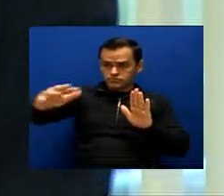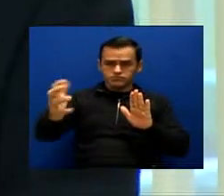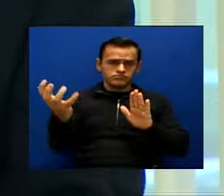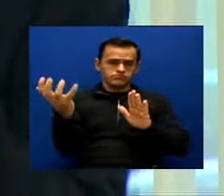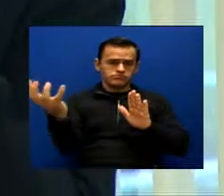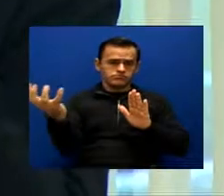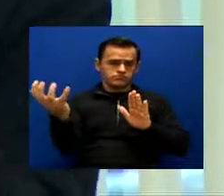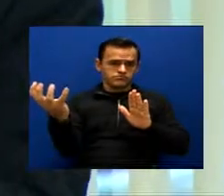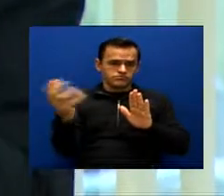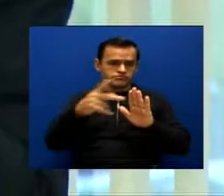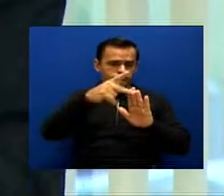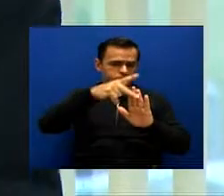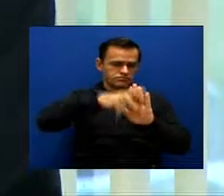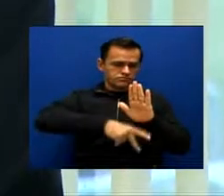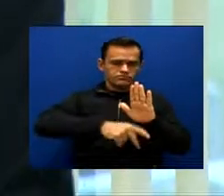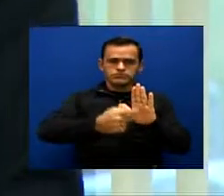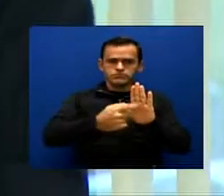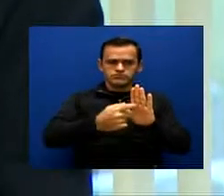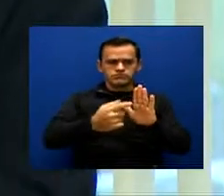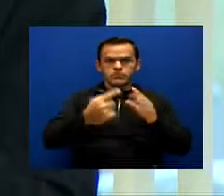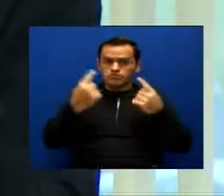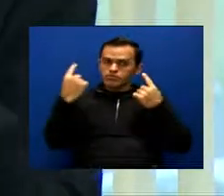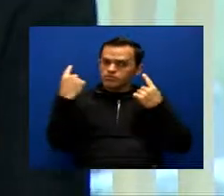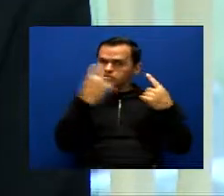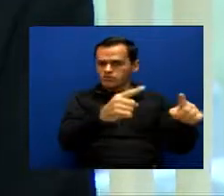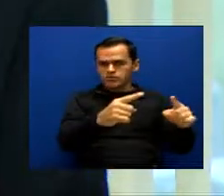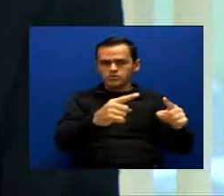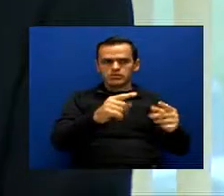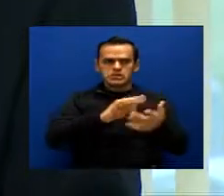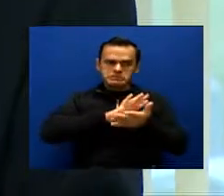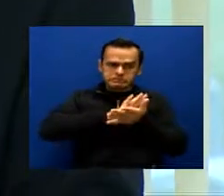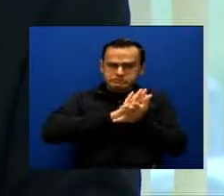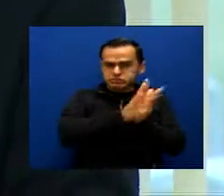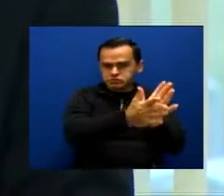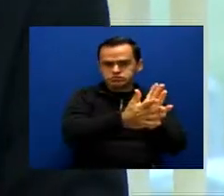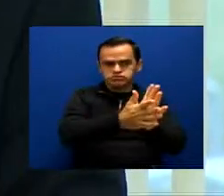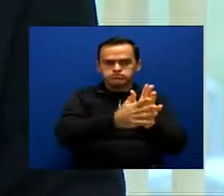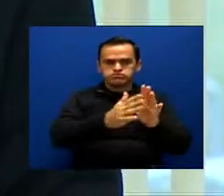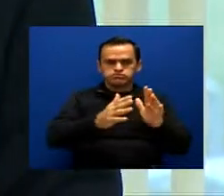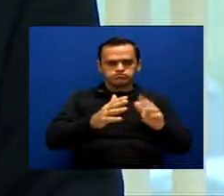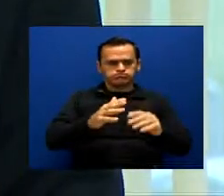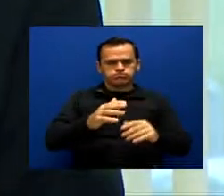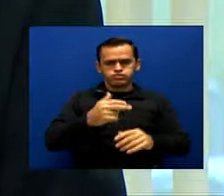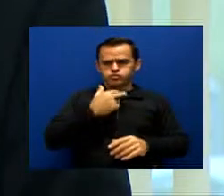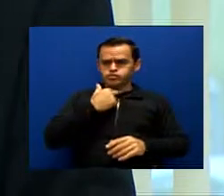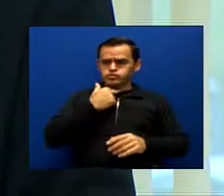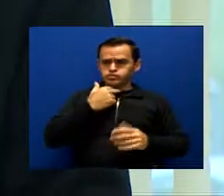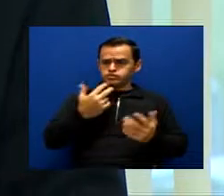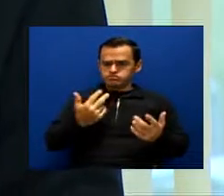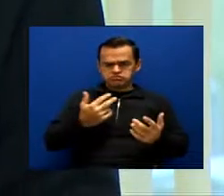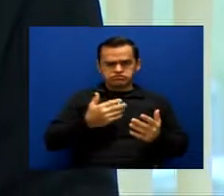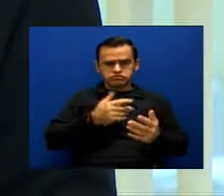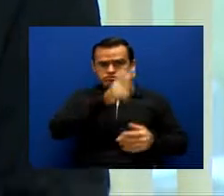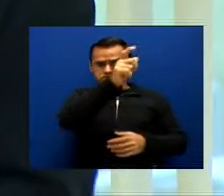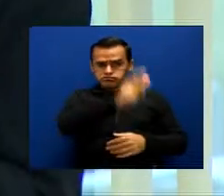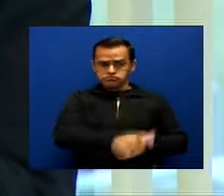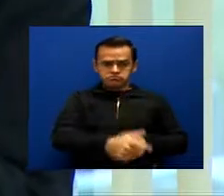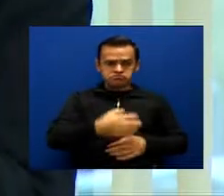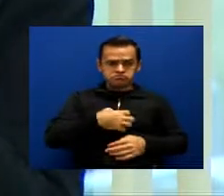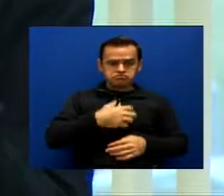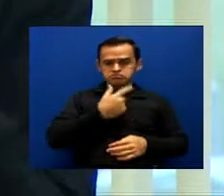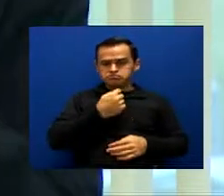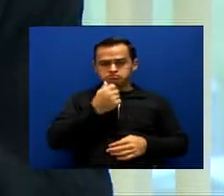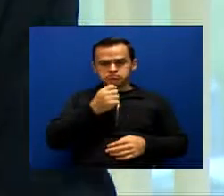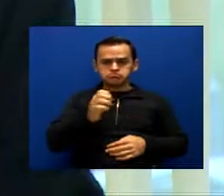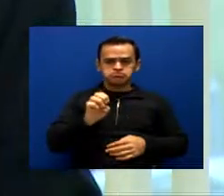é que não se agrida, que se não se ofenda a pessoa por sua orientação de gênero. Não